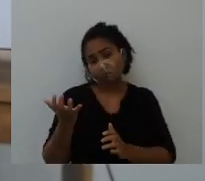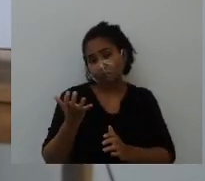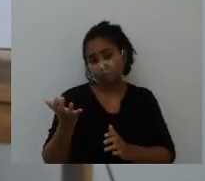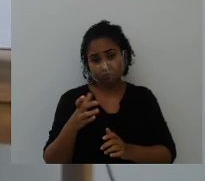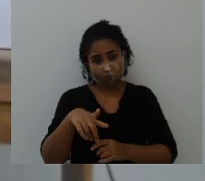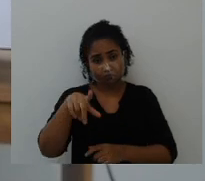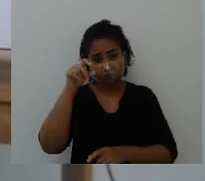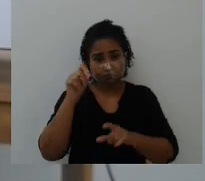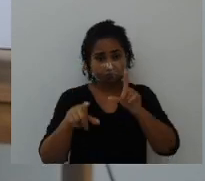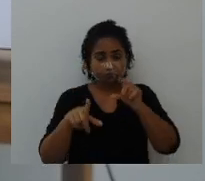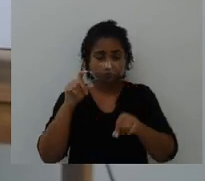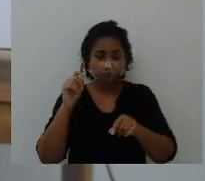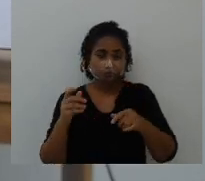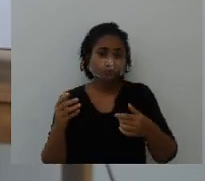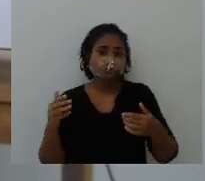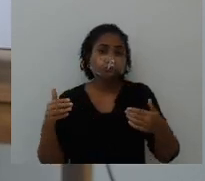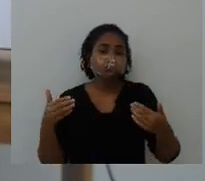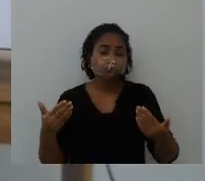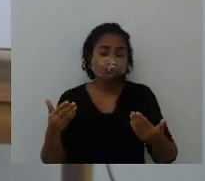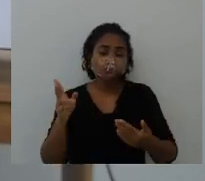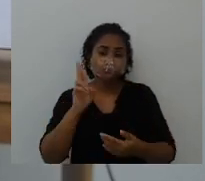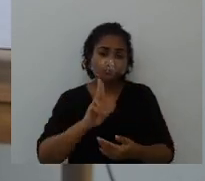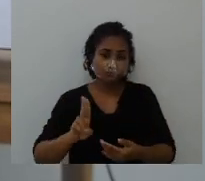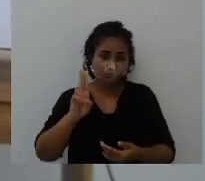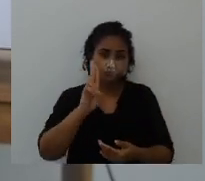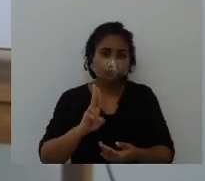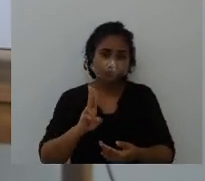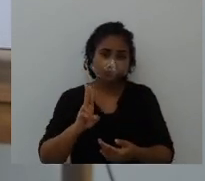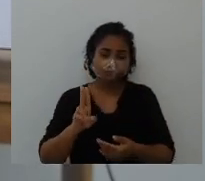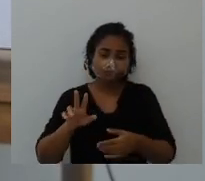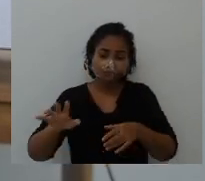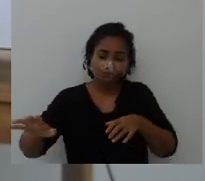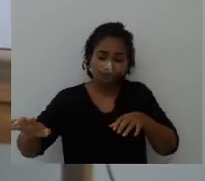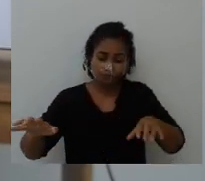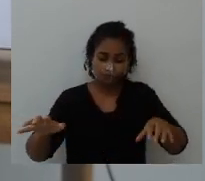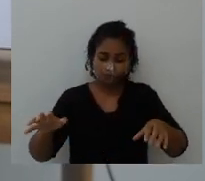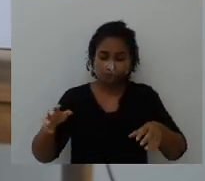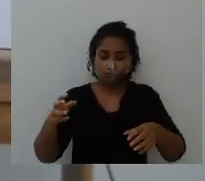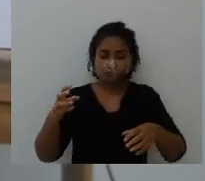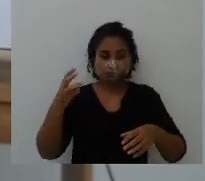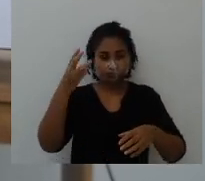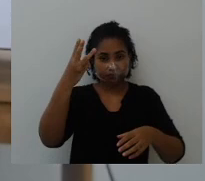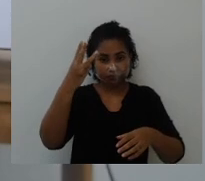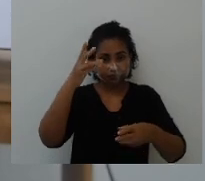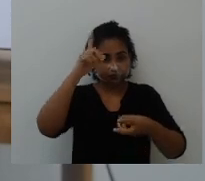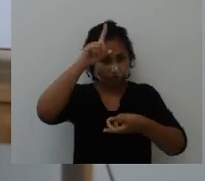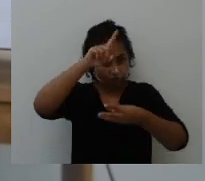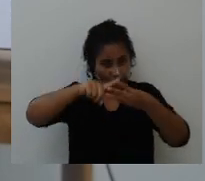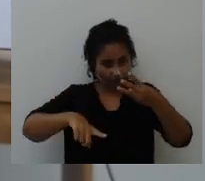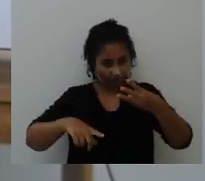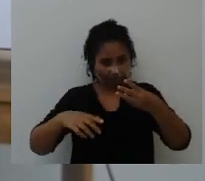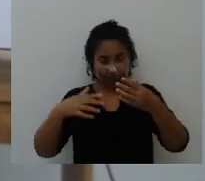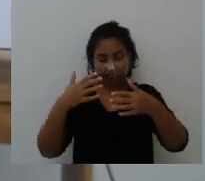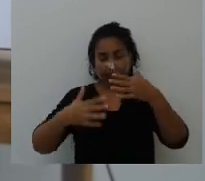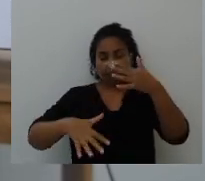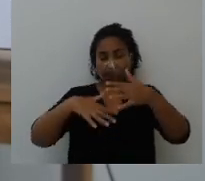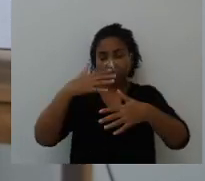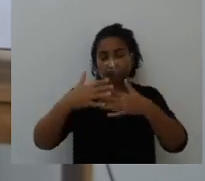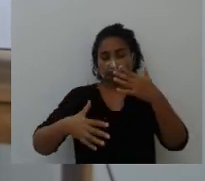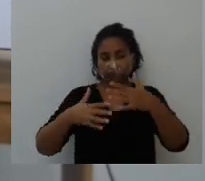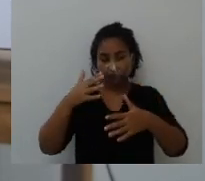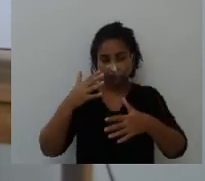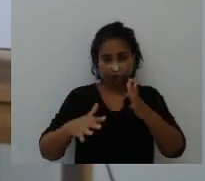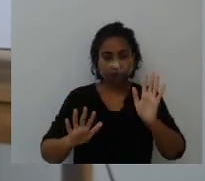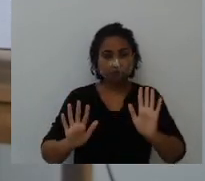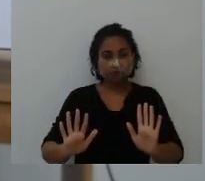o resultado. Veja o que eu vou fazer. Eu estou separando as 3 forças da figura para que a imagem não fique sobrecarregada, para que